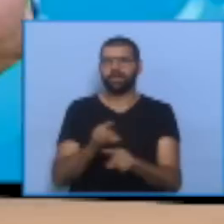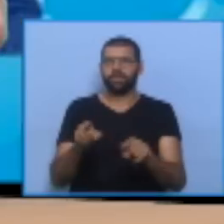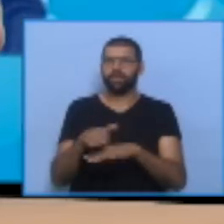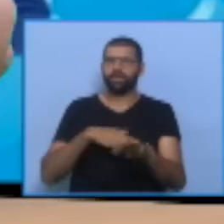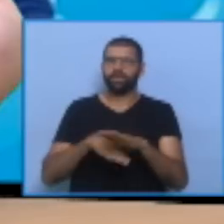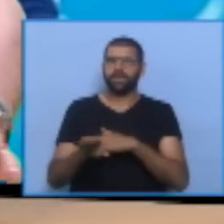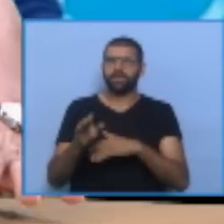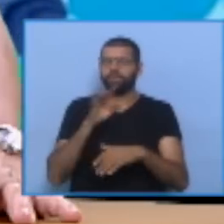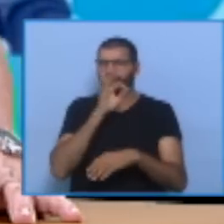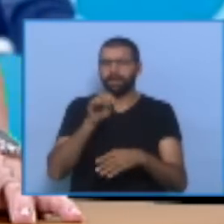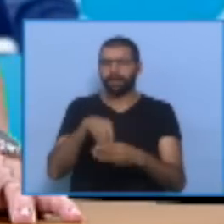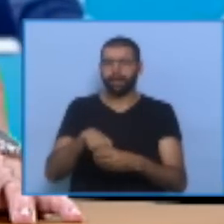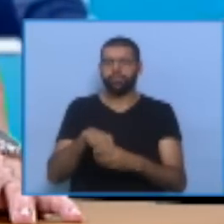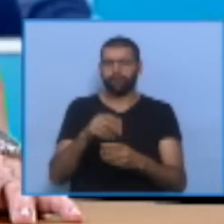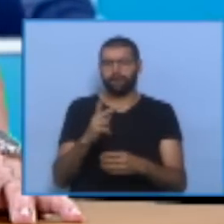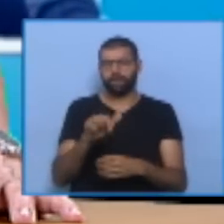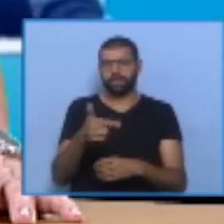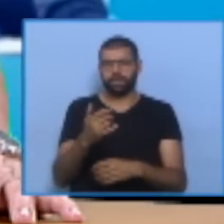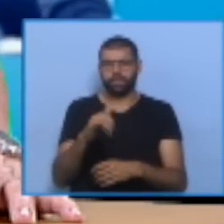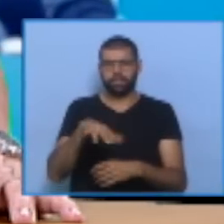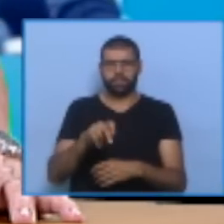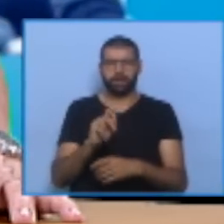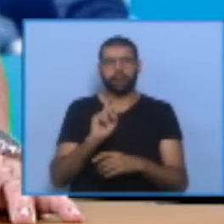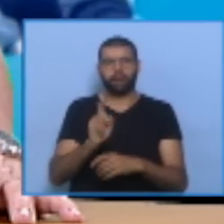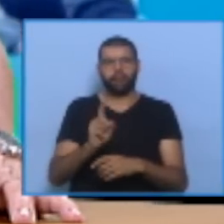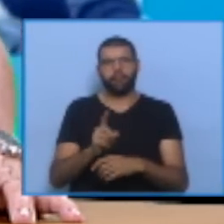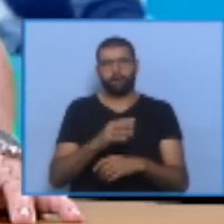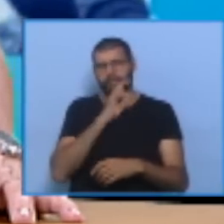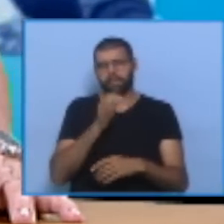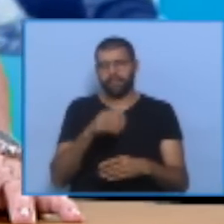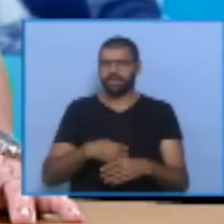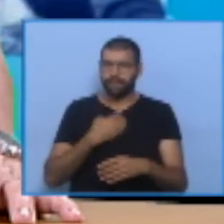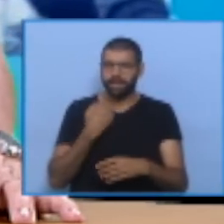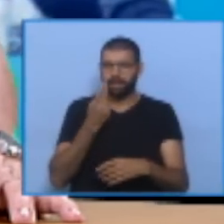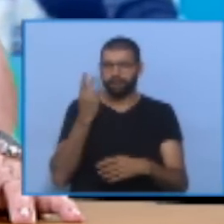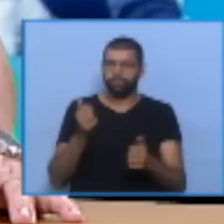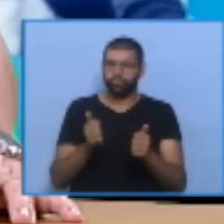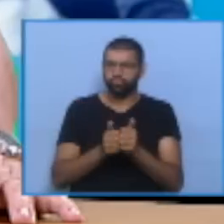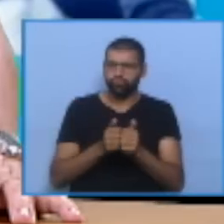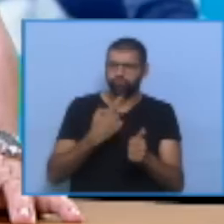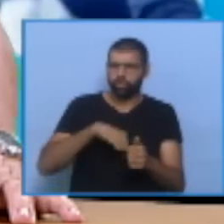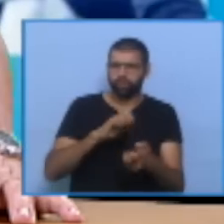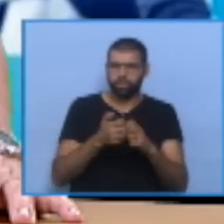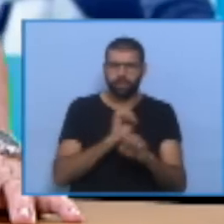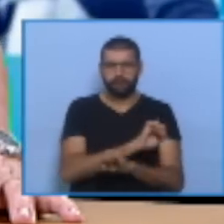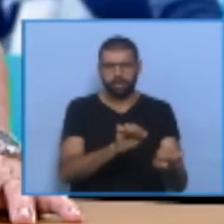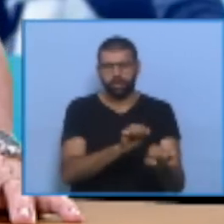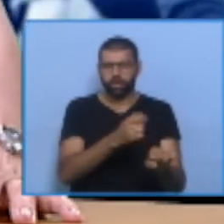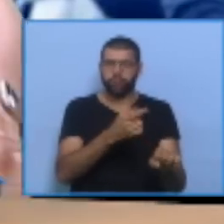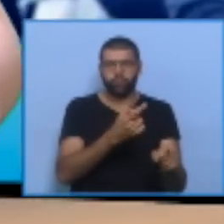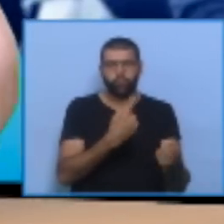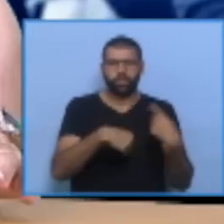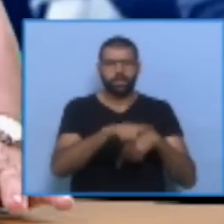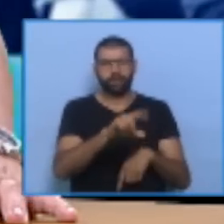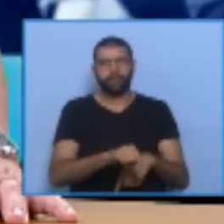fazem parte desta família que é a família vicentina. E sentem e vivem connosco os seus problemas e nós vivemos com os problemas.